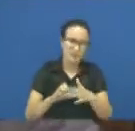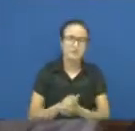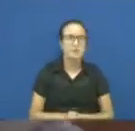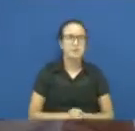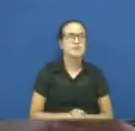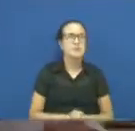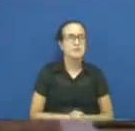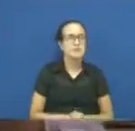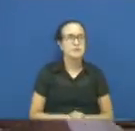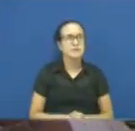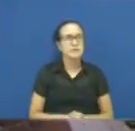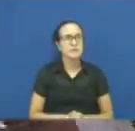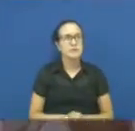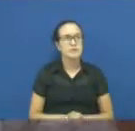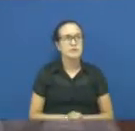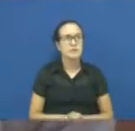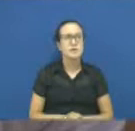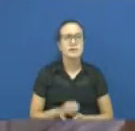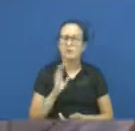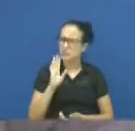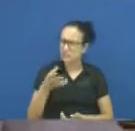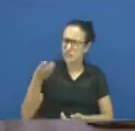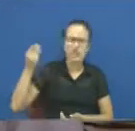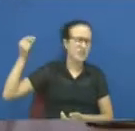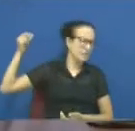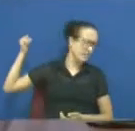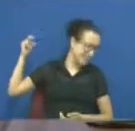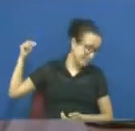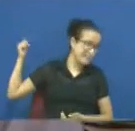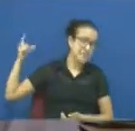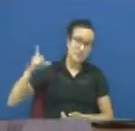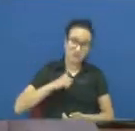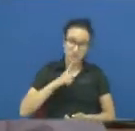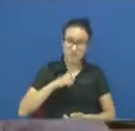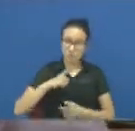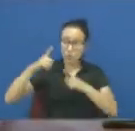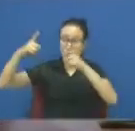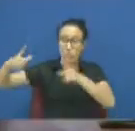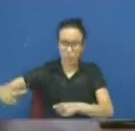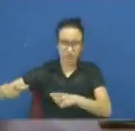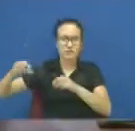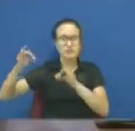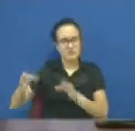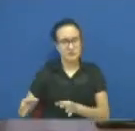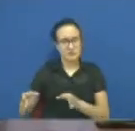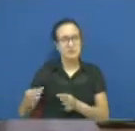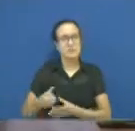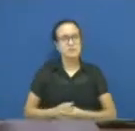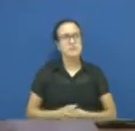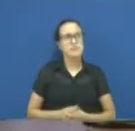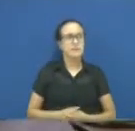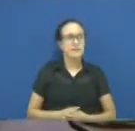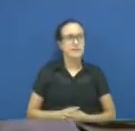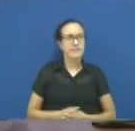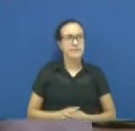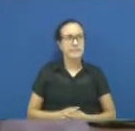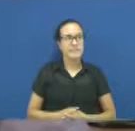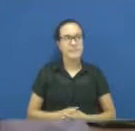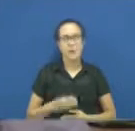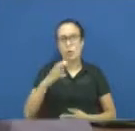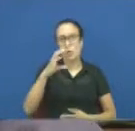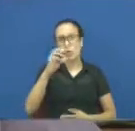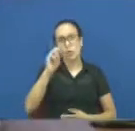já funcionava onde hoje se instala, modernamente instalada, a Cury